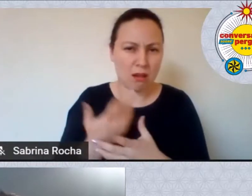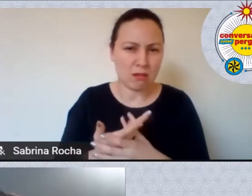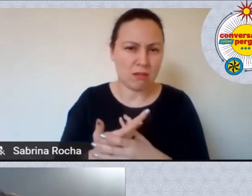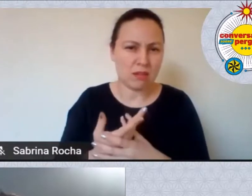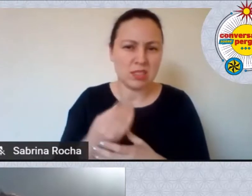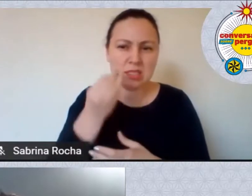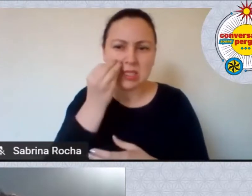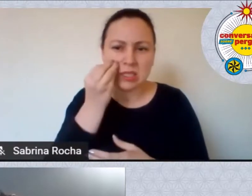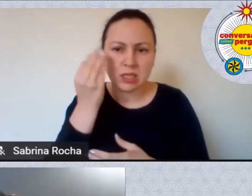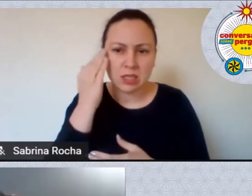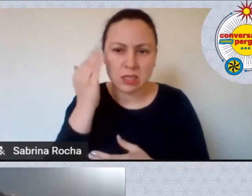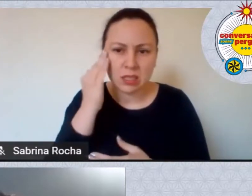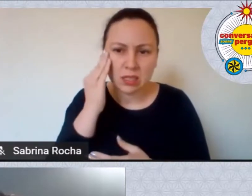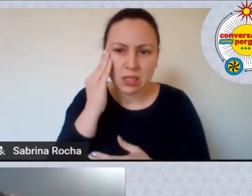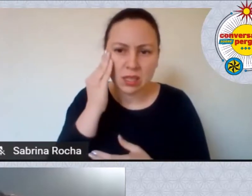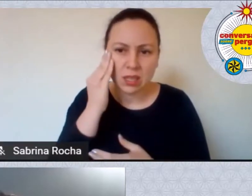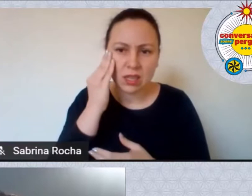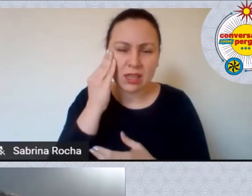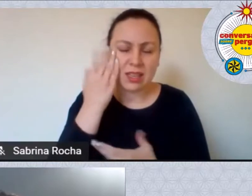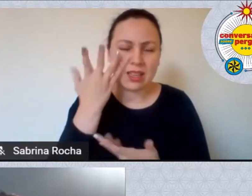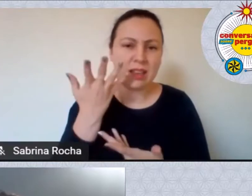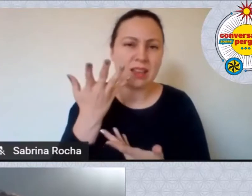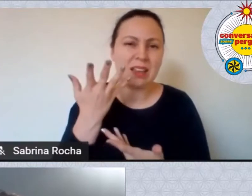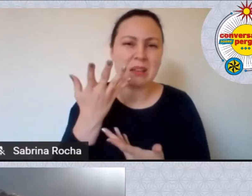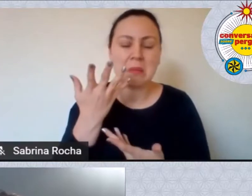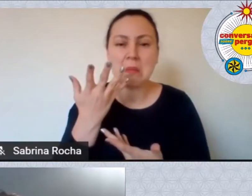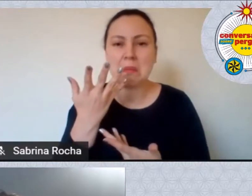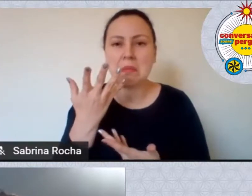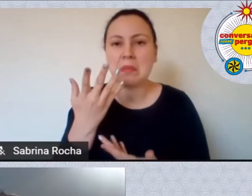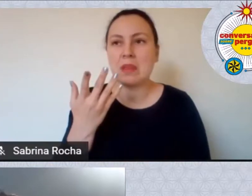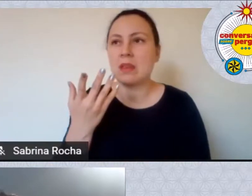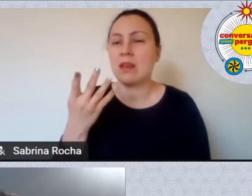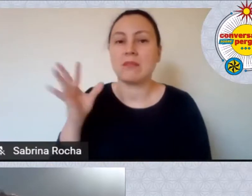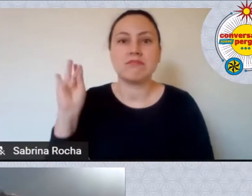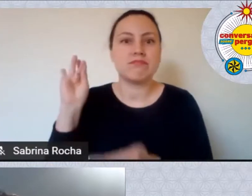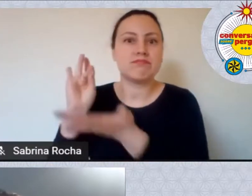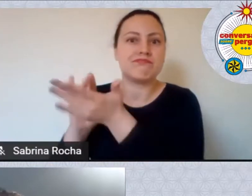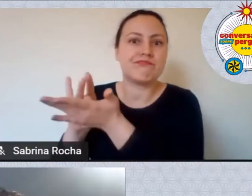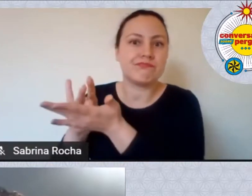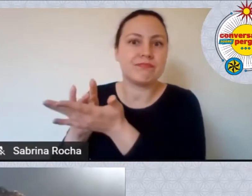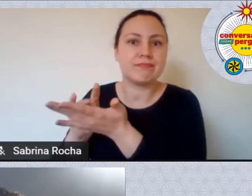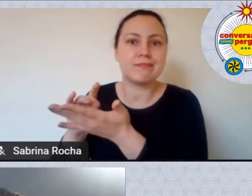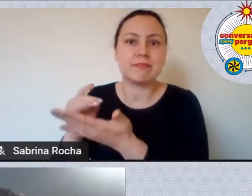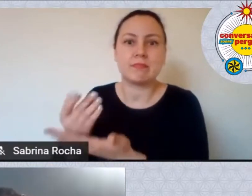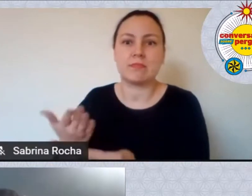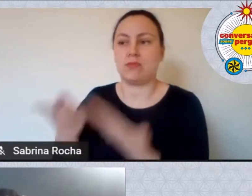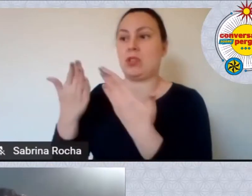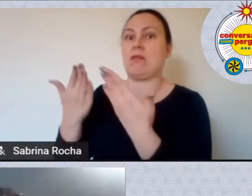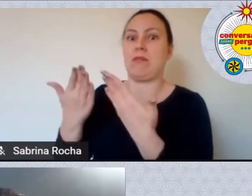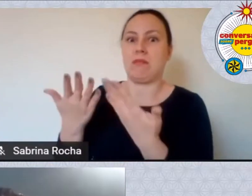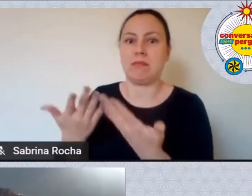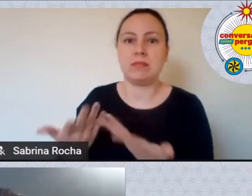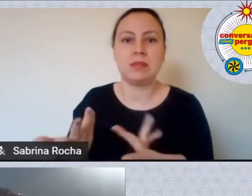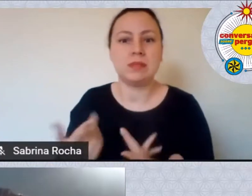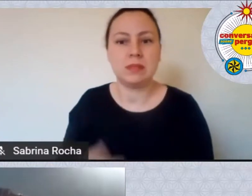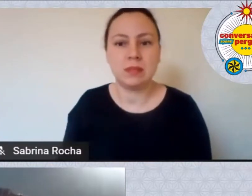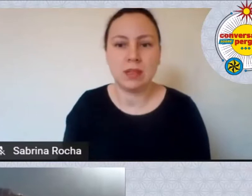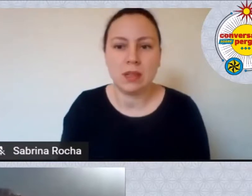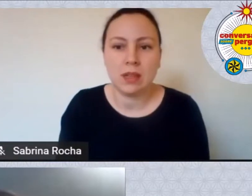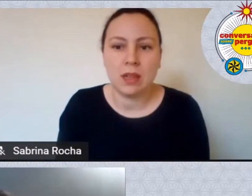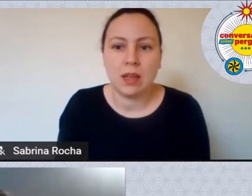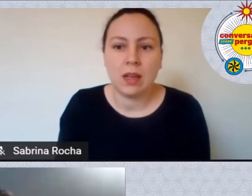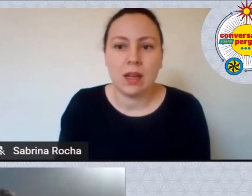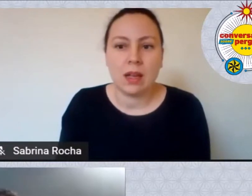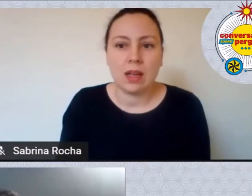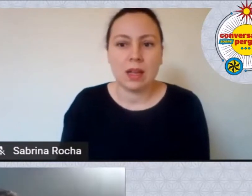tentar entender essa realidade que subitamente se impõe assim sobre nós. Tem essa leitura possível? Tem essa leitura,